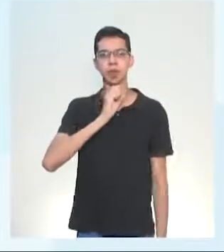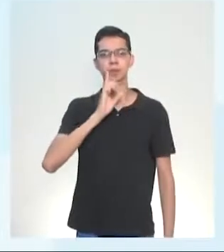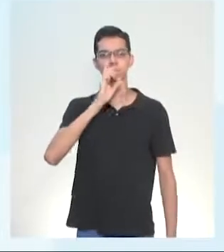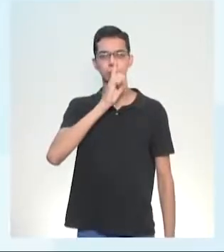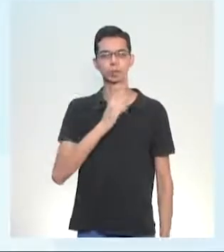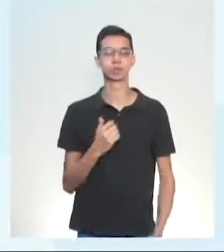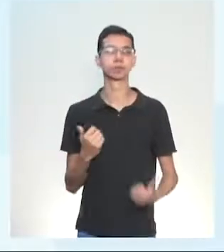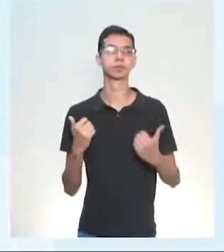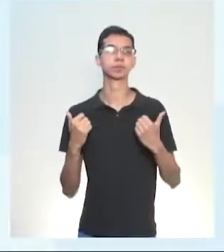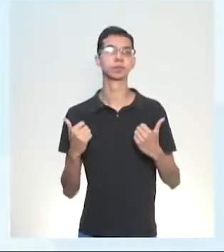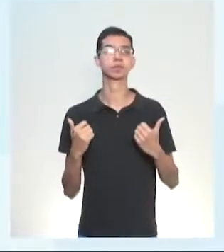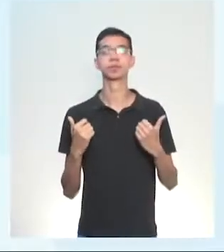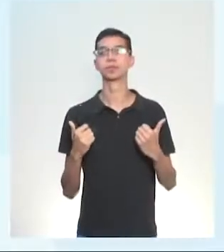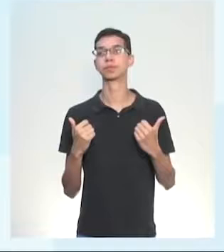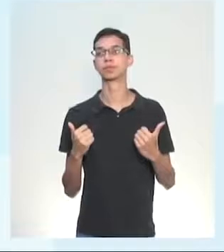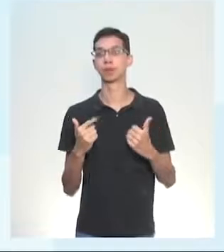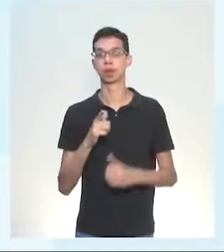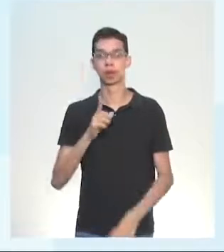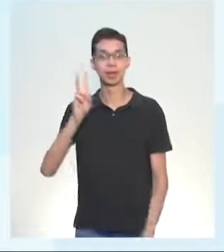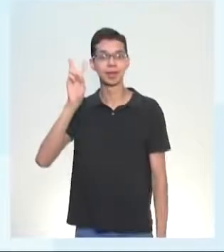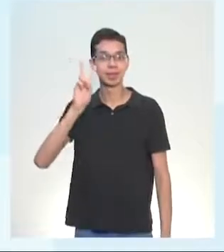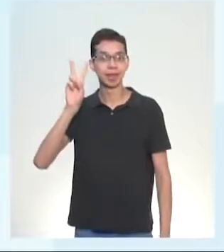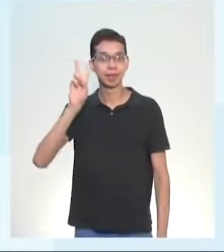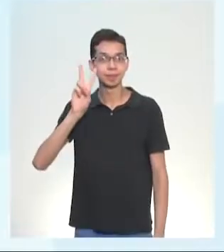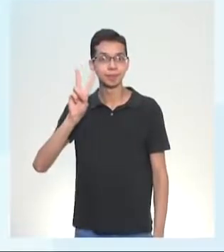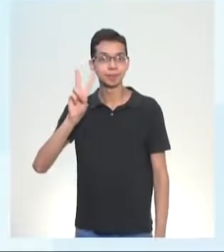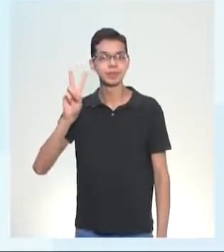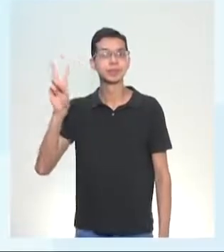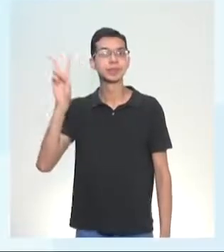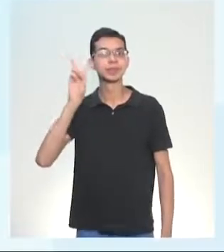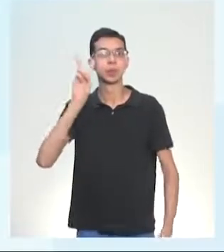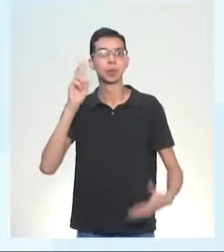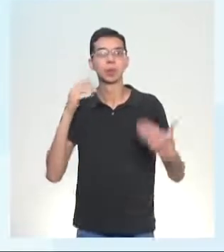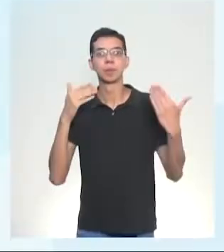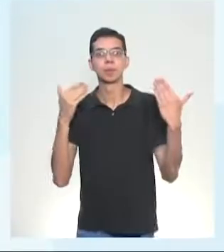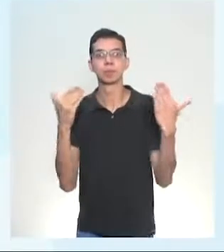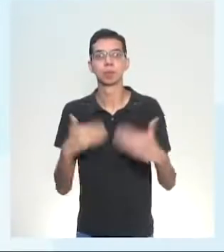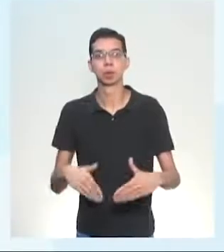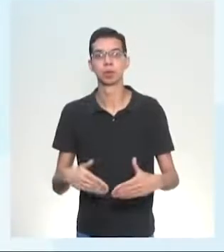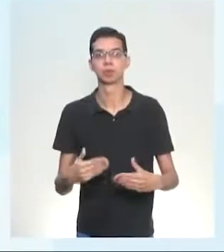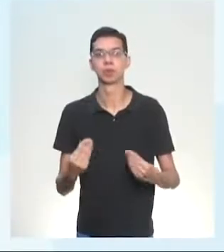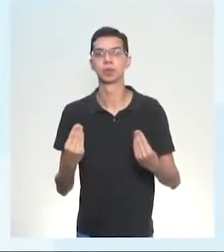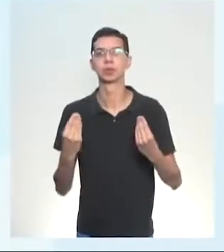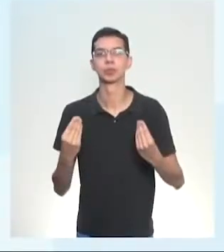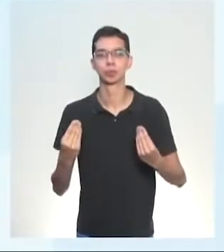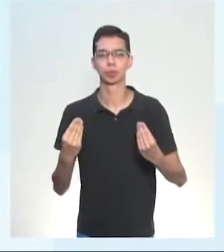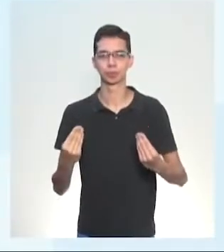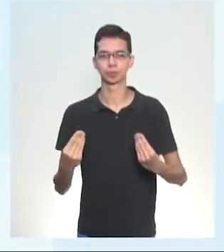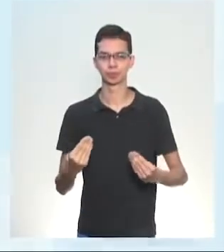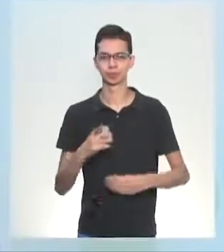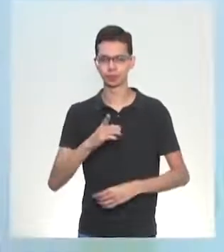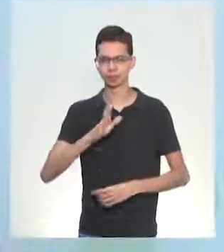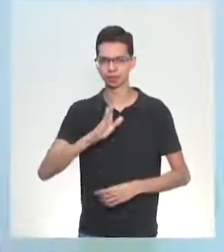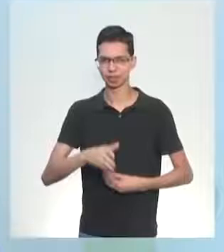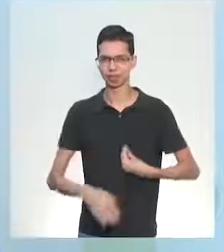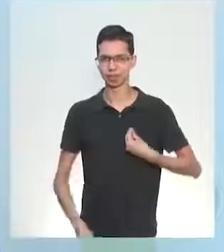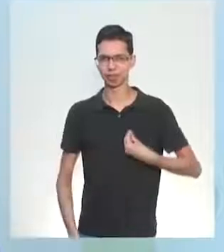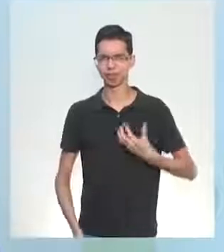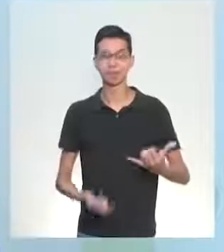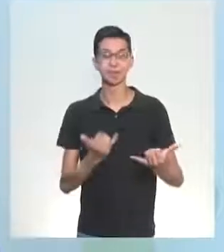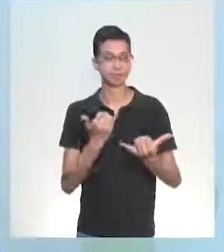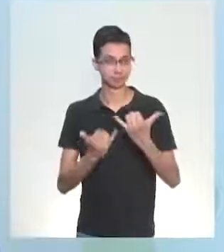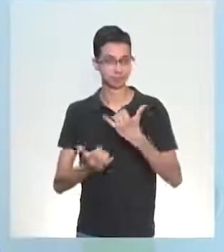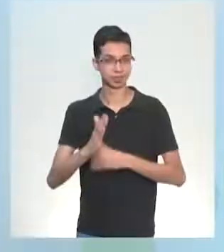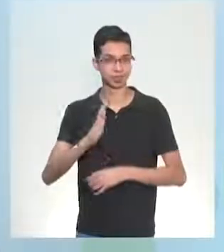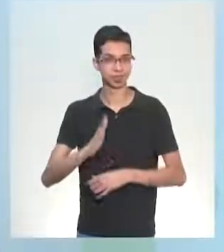Aí você lembra que segunda-feira tem prova. Como será que eles resolveram essa situação? Já passaram por algo parecido?